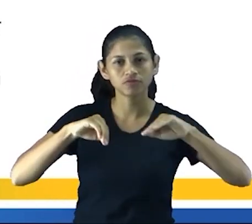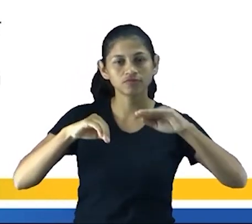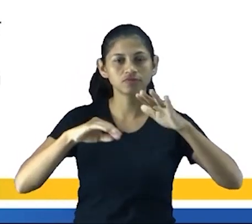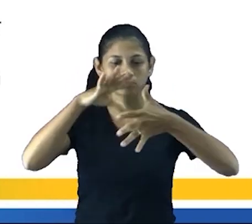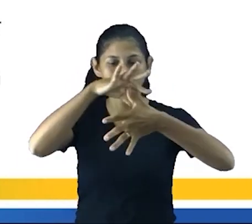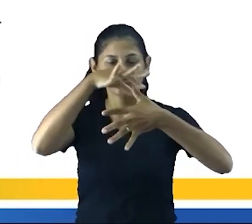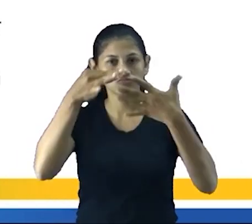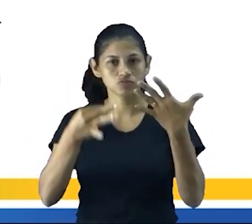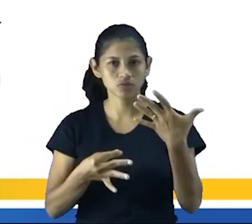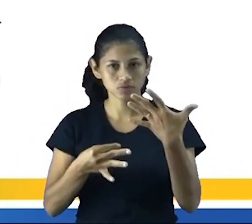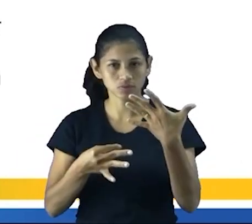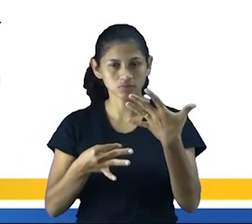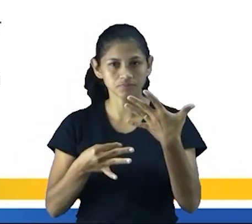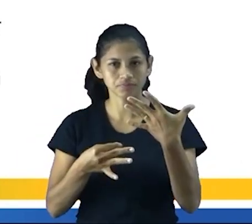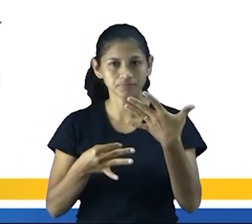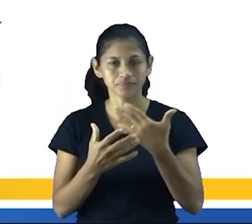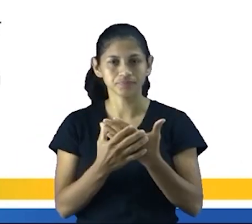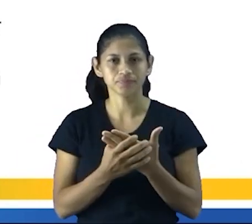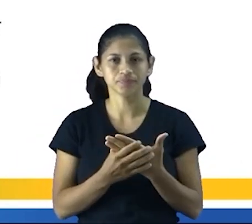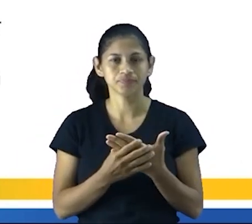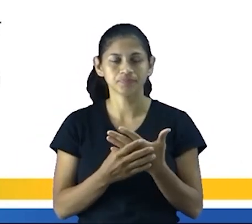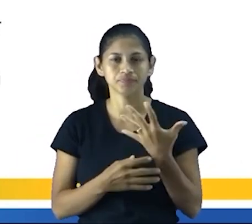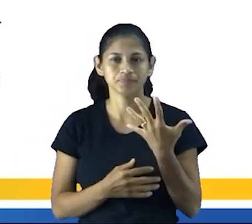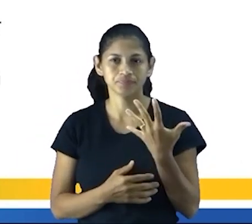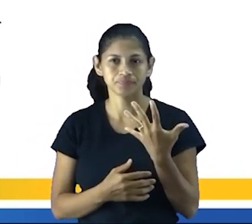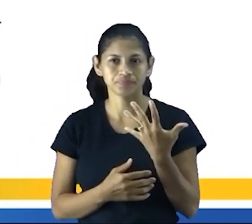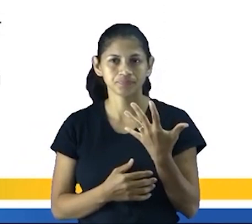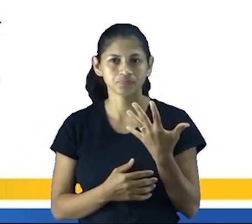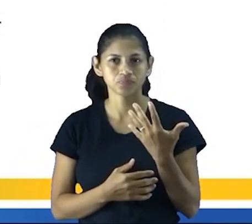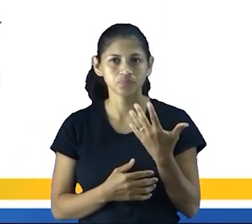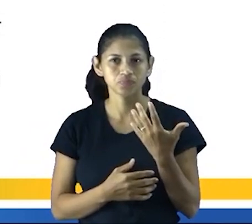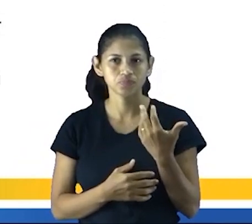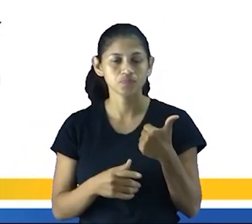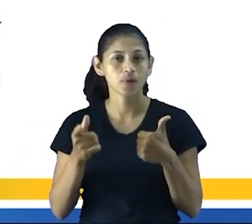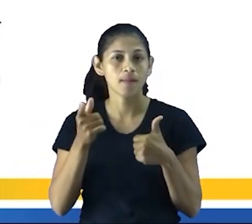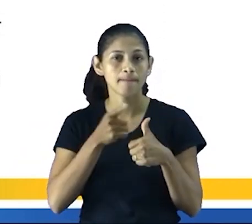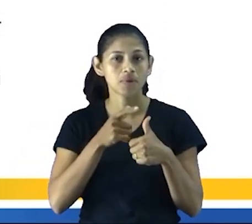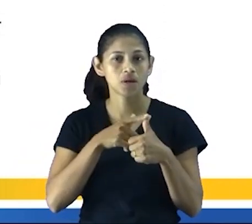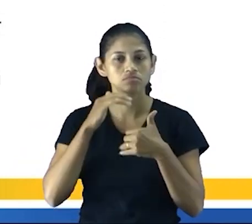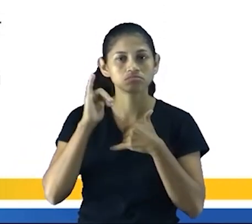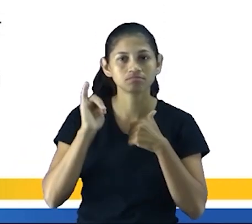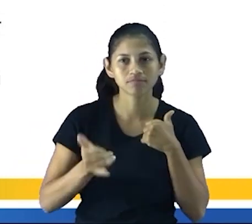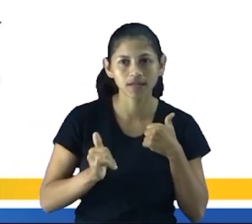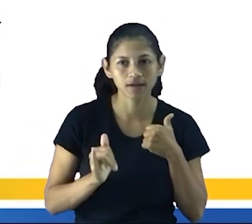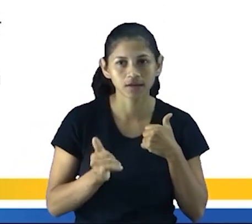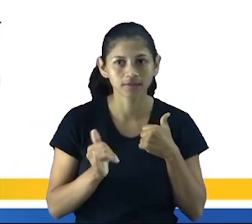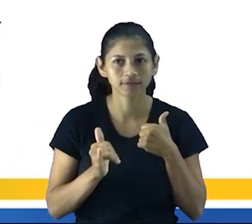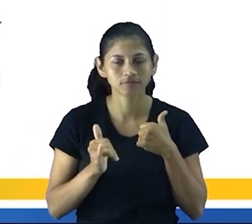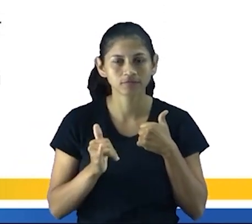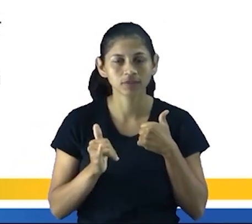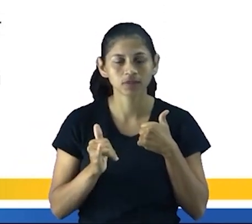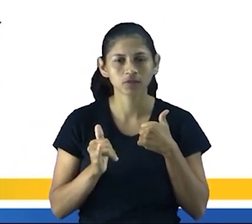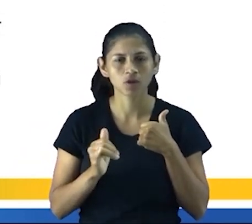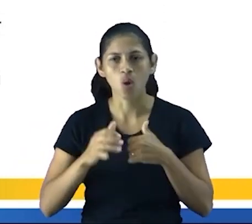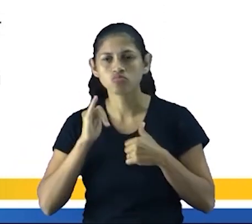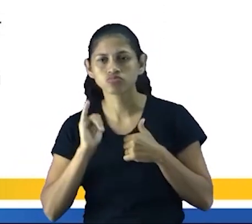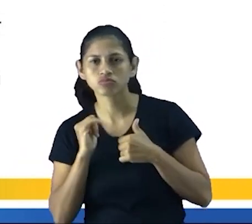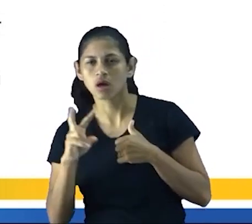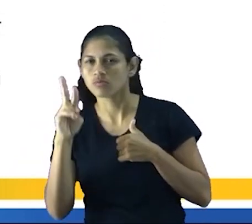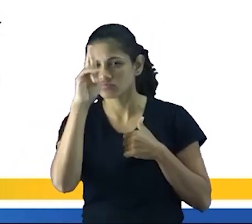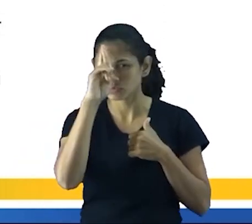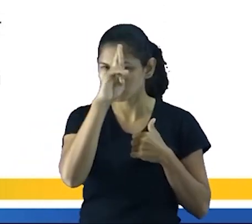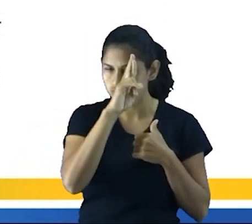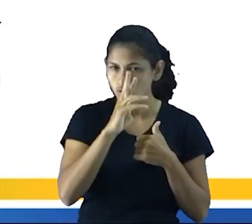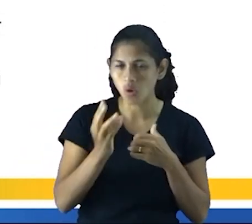5 tipos de textos, tá bom? Nós temos a tipologia narrativa, que vem da narração, que é contar uma